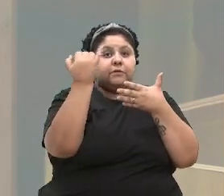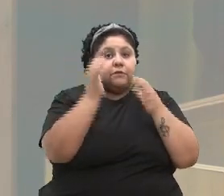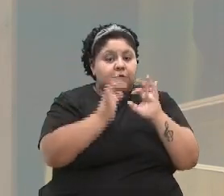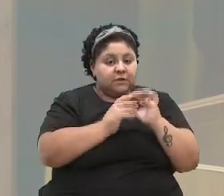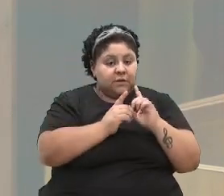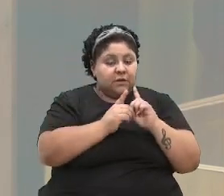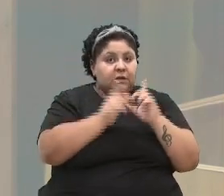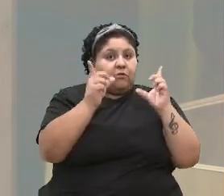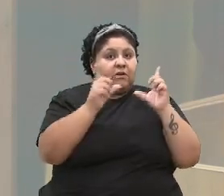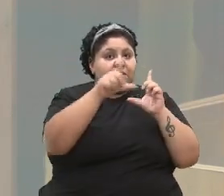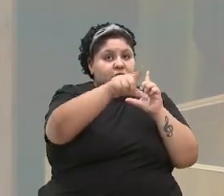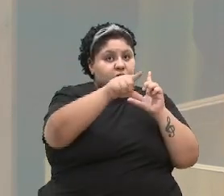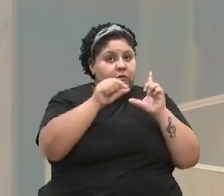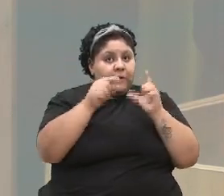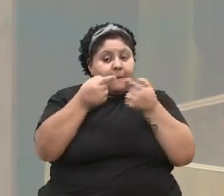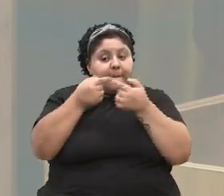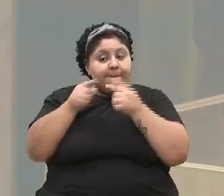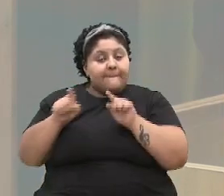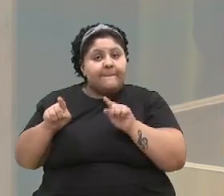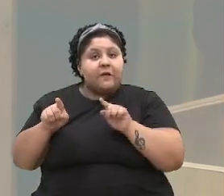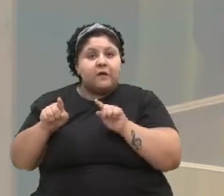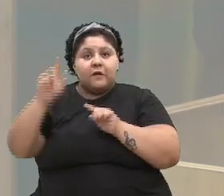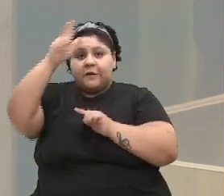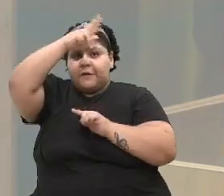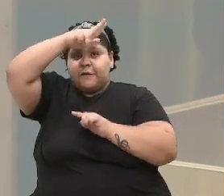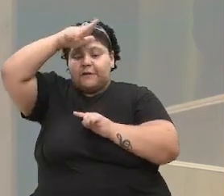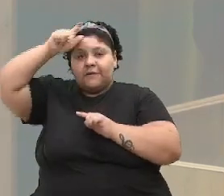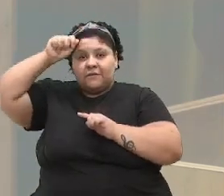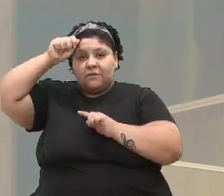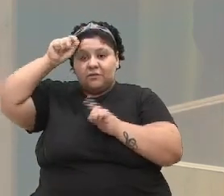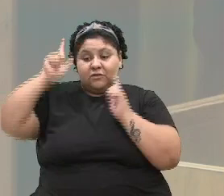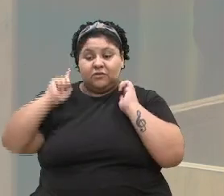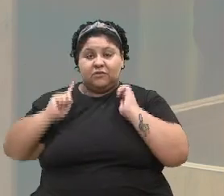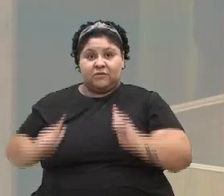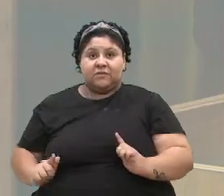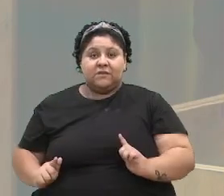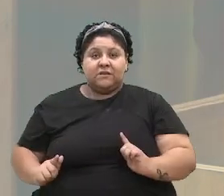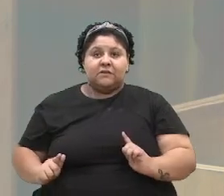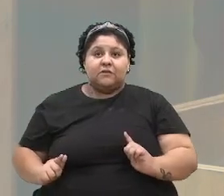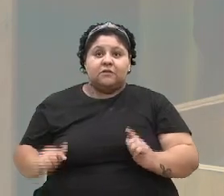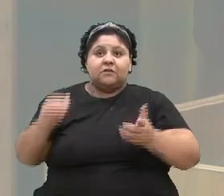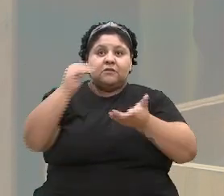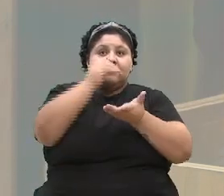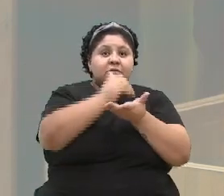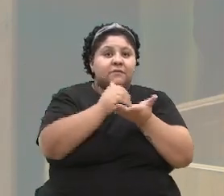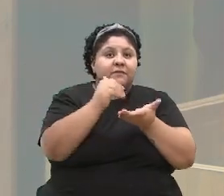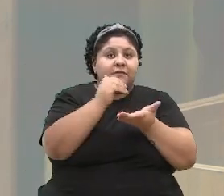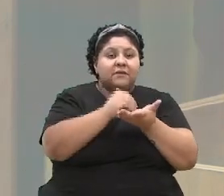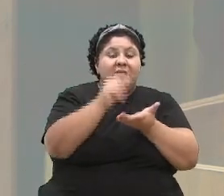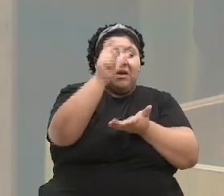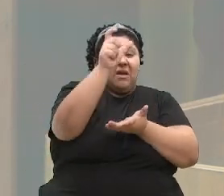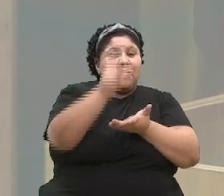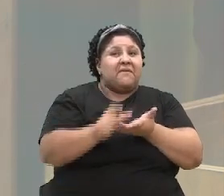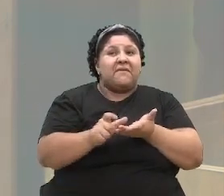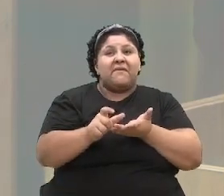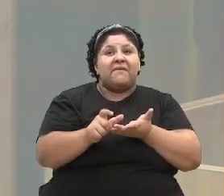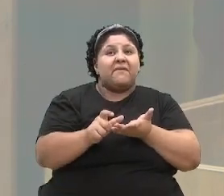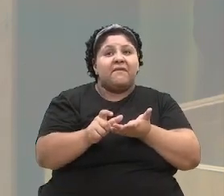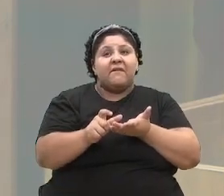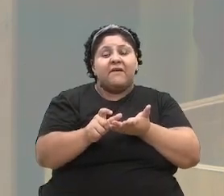delegou, mas o prefeito está numa gestão com secretários e com pessoas que